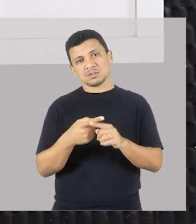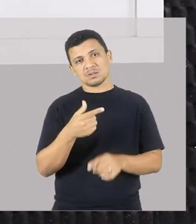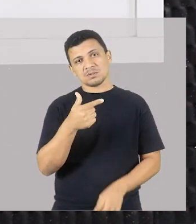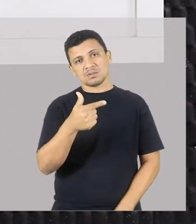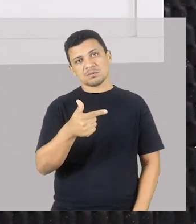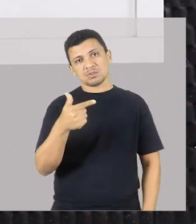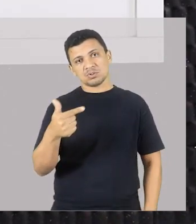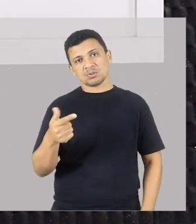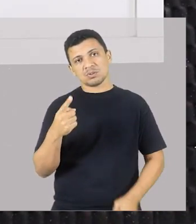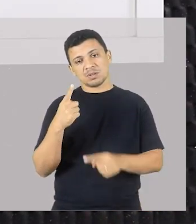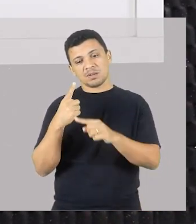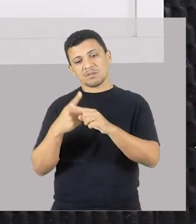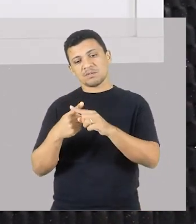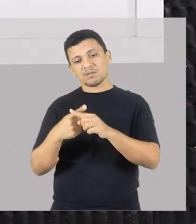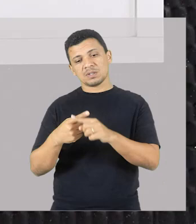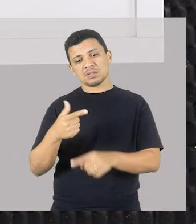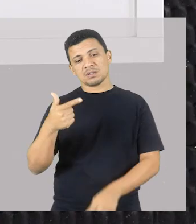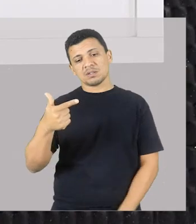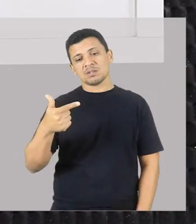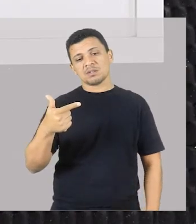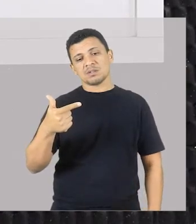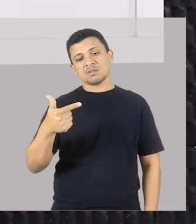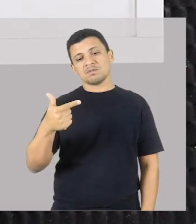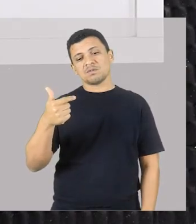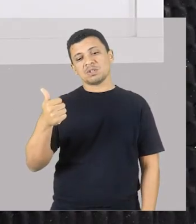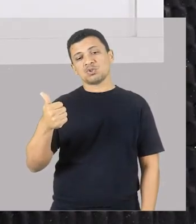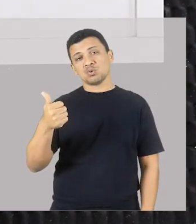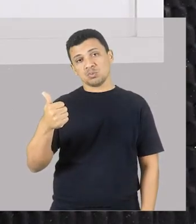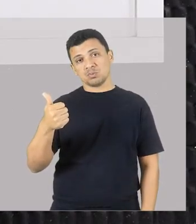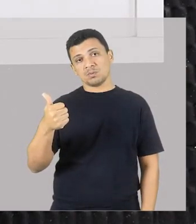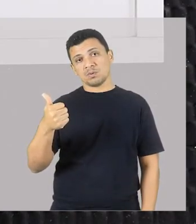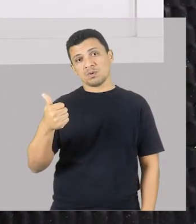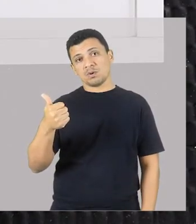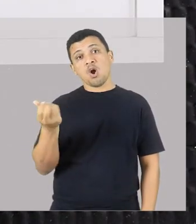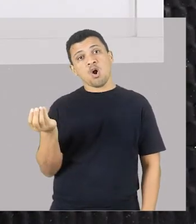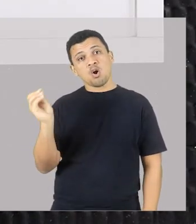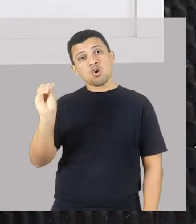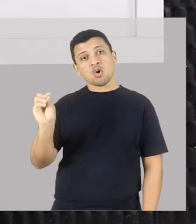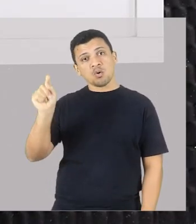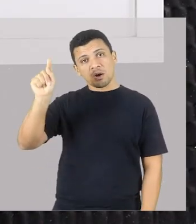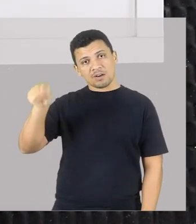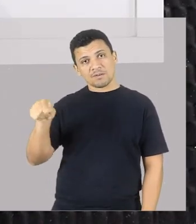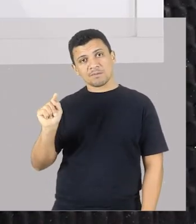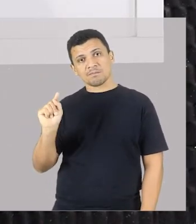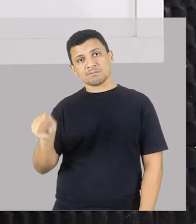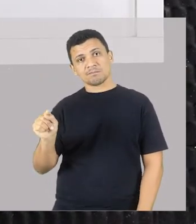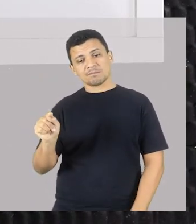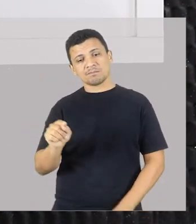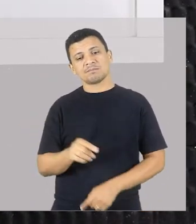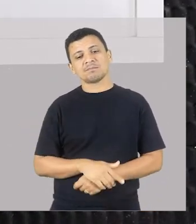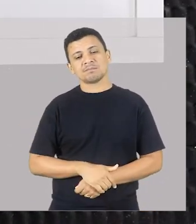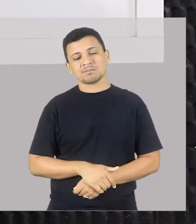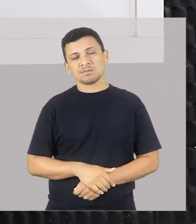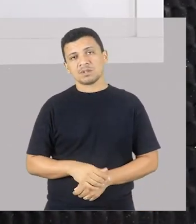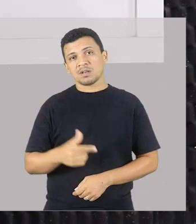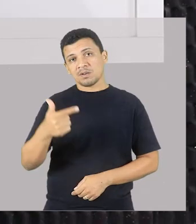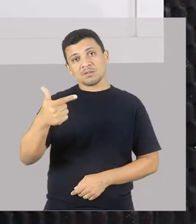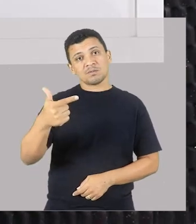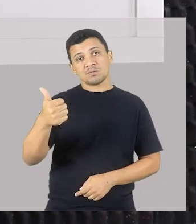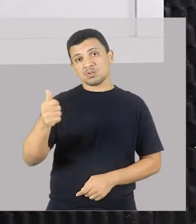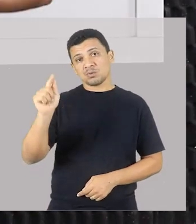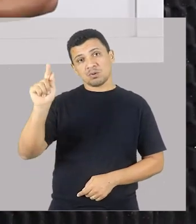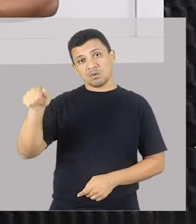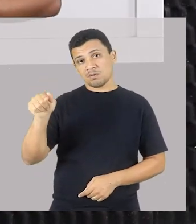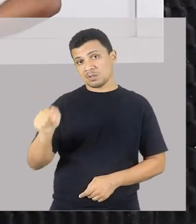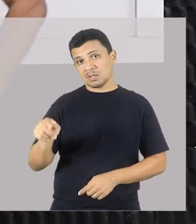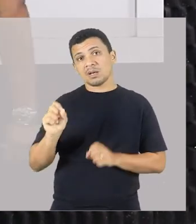aqui até o 21, pronto. Aí eu não quero ir até o final. Então você coloca bem aqui, ó. Pode ser que você tenha um 21 fatorial que